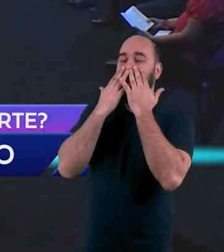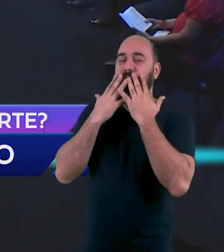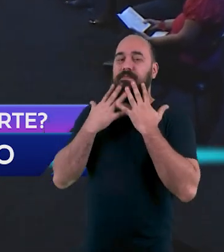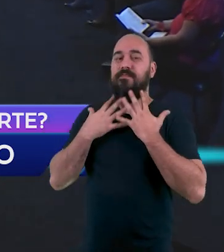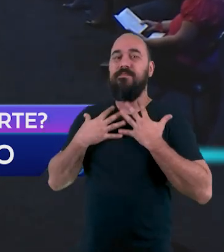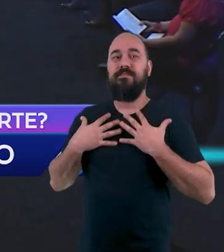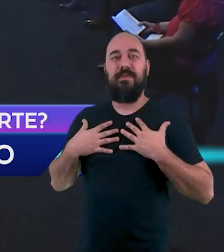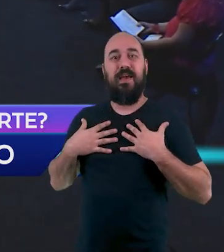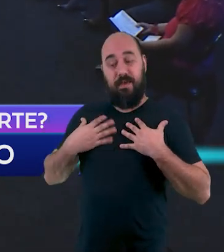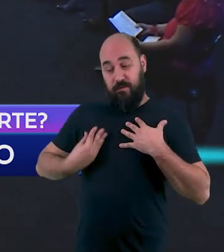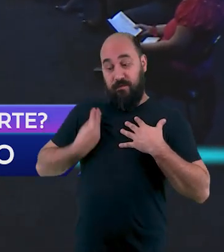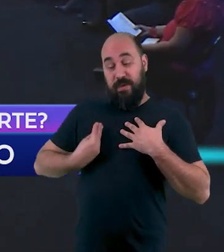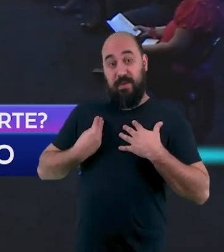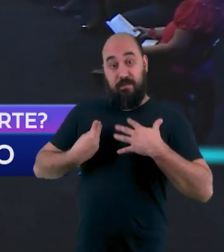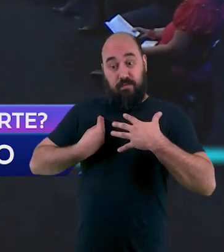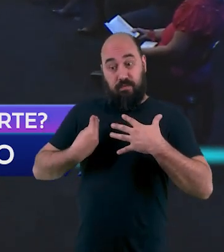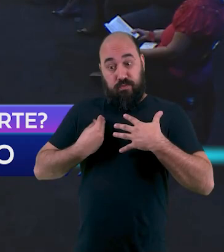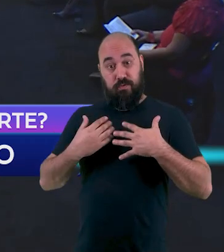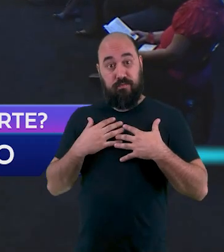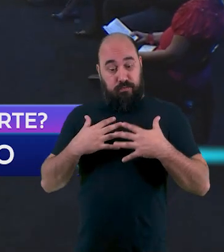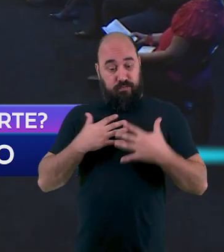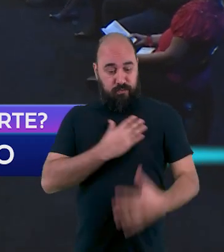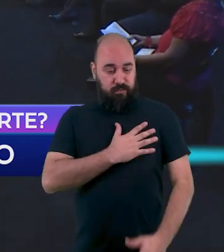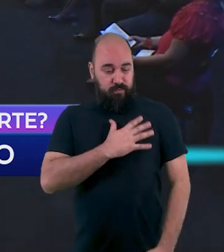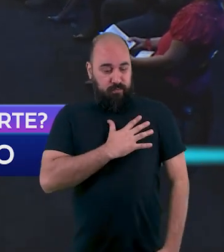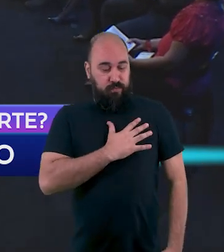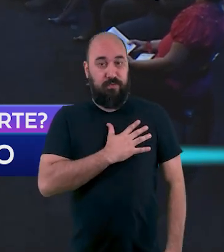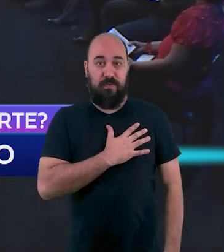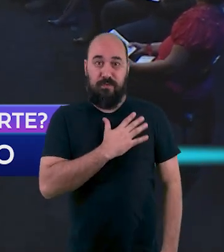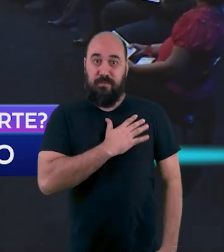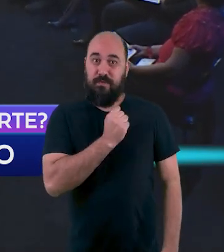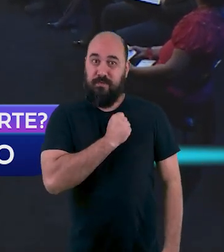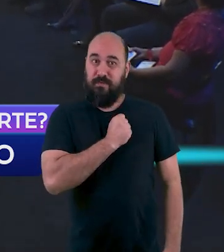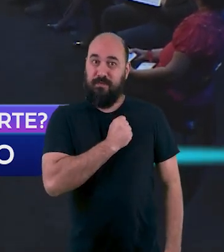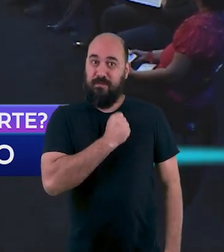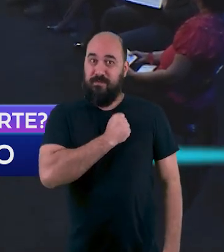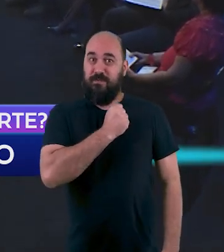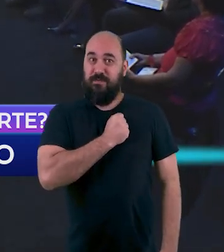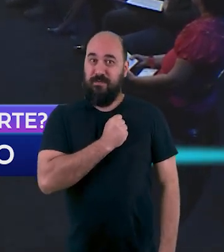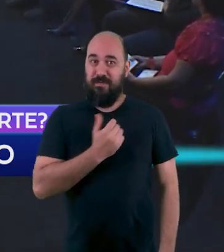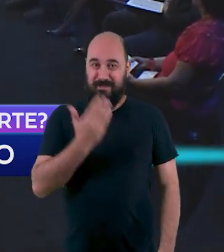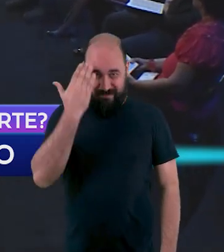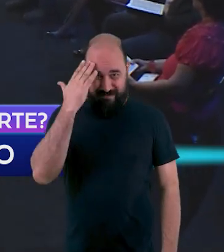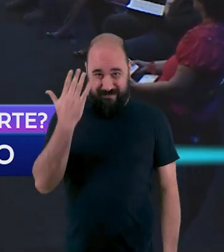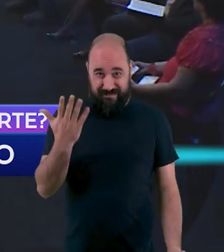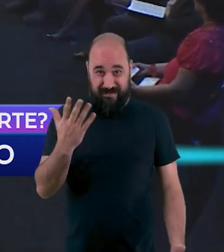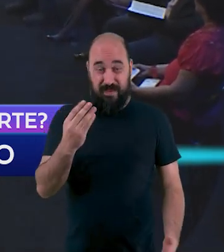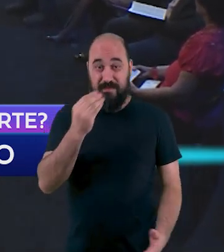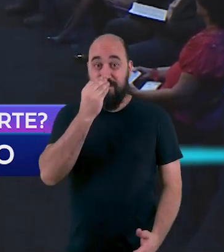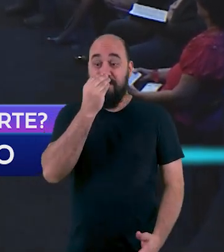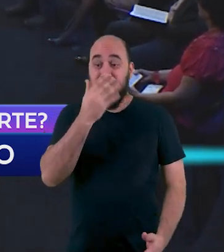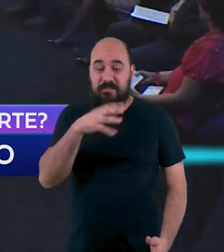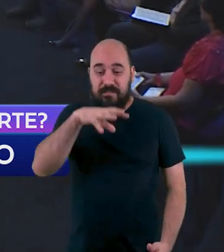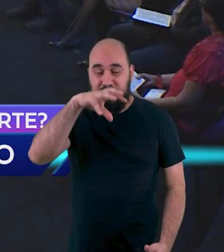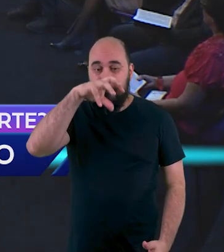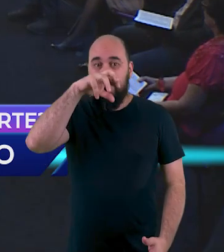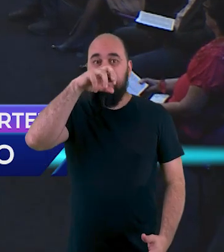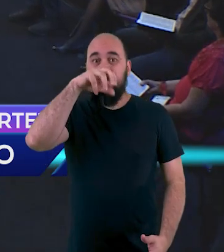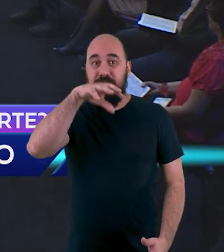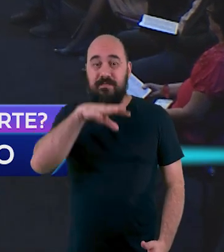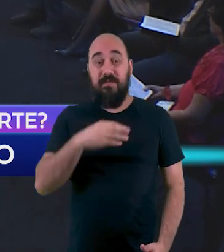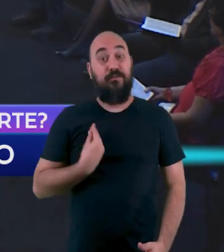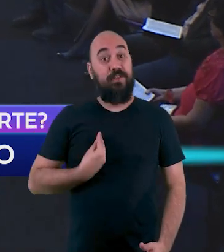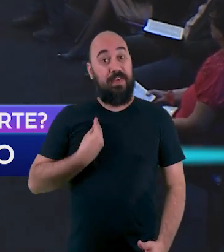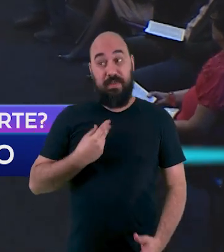com você. Nós temos o corpo humano, temos o fôlego de vida que Deus nos deu,